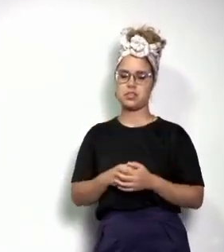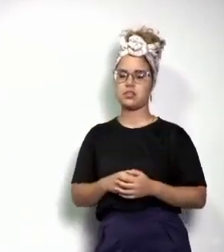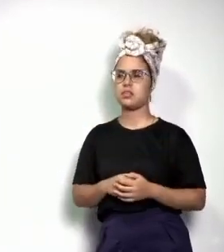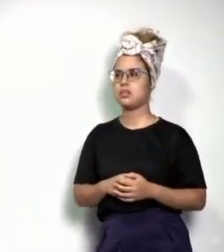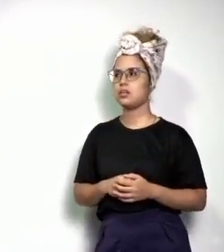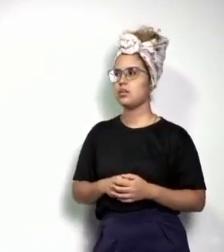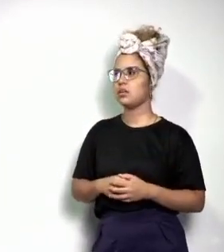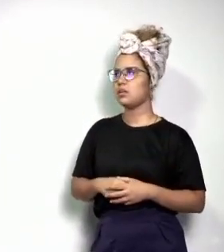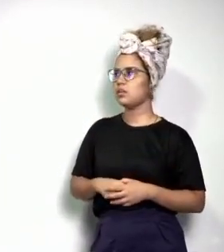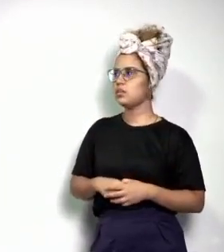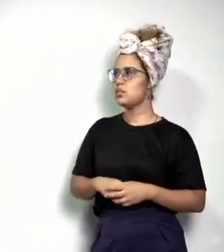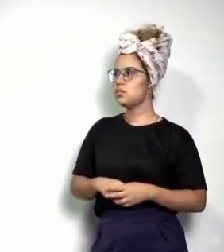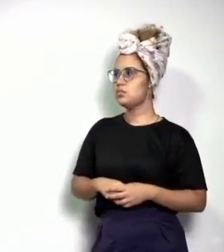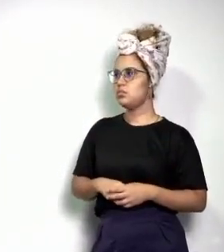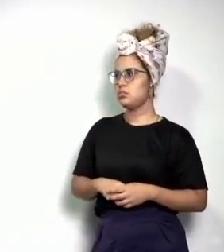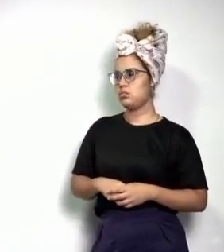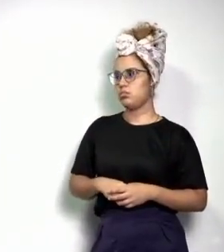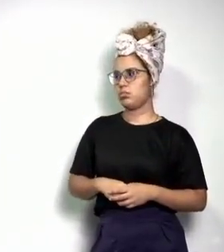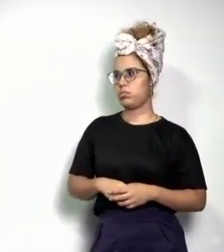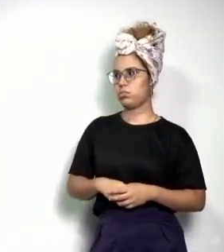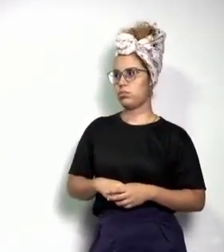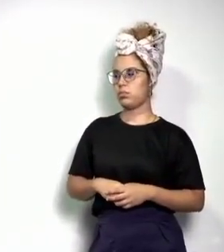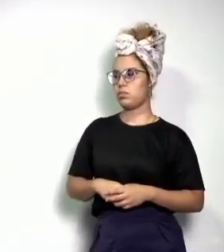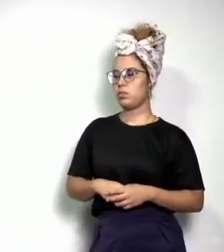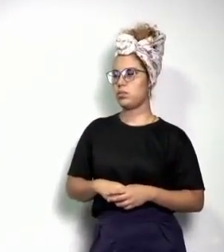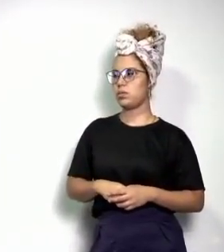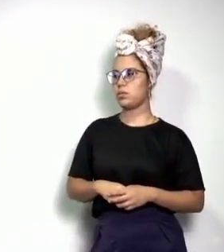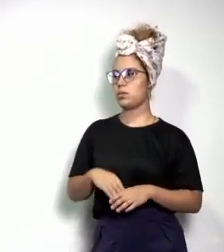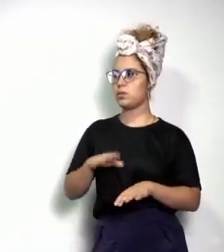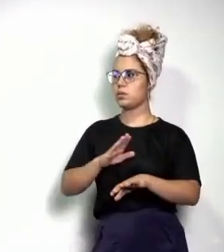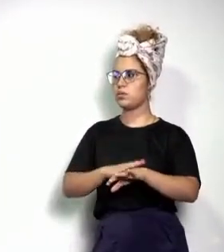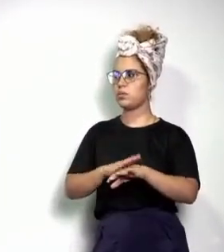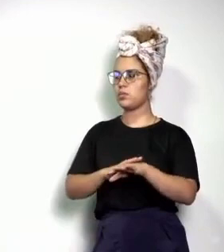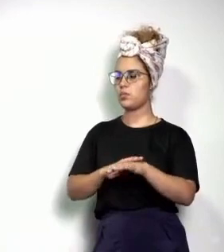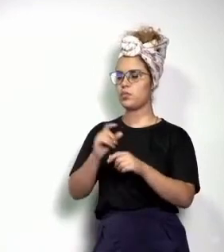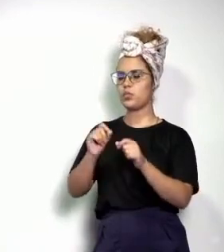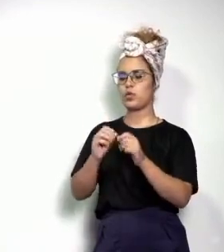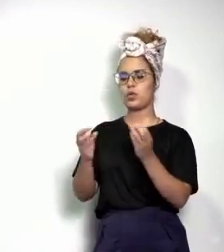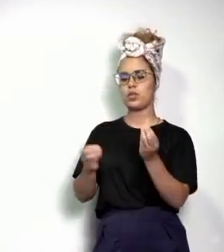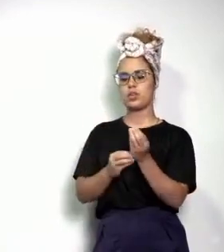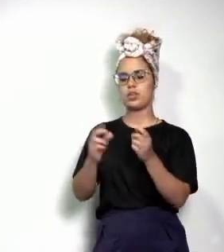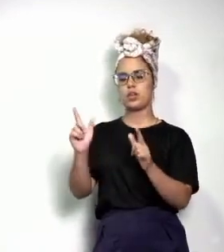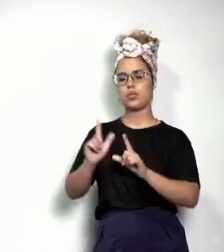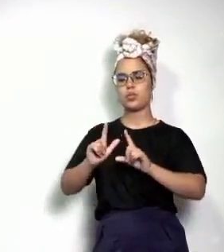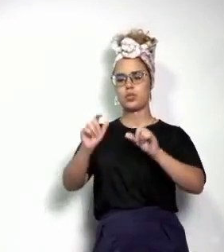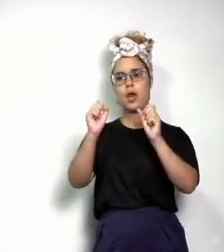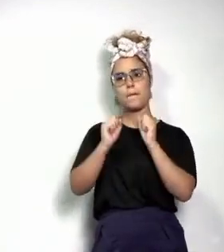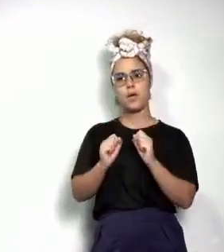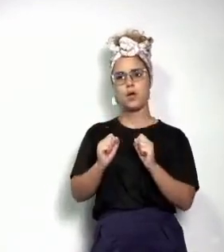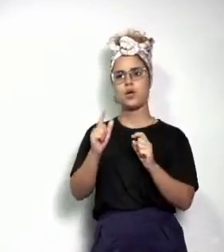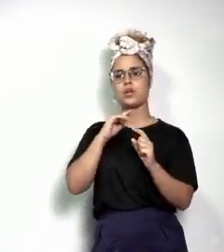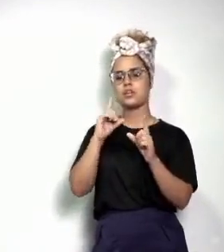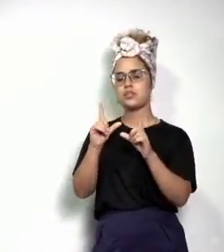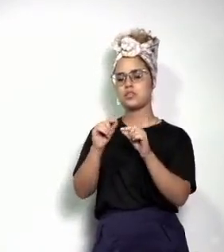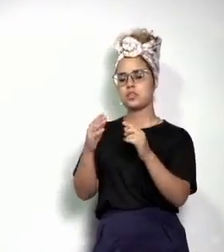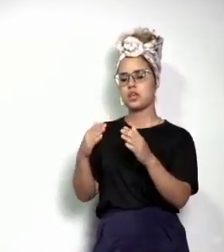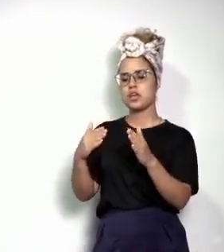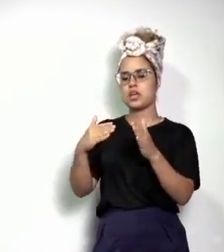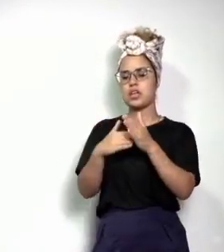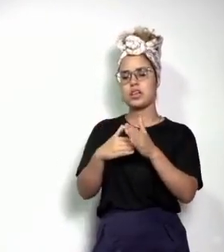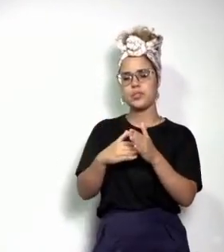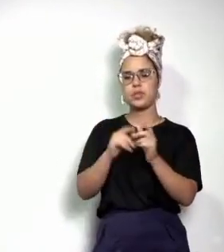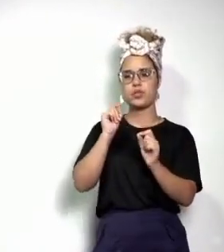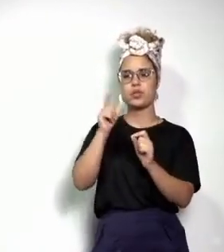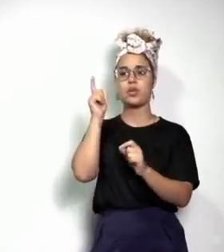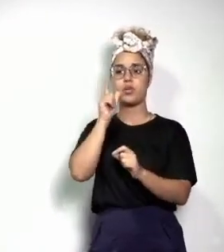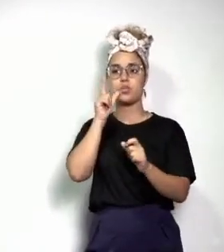Tanto o monitor quanto o Holy Land, é isso? Isso. Pode, o problema é que você limita, né, o que você consegue fazer